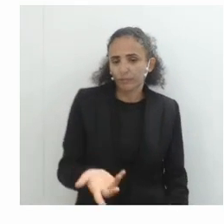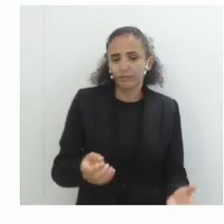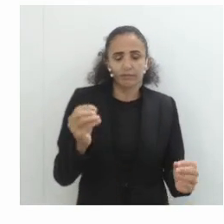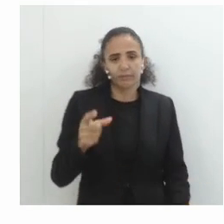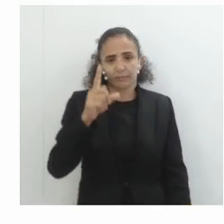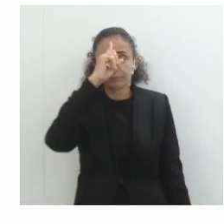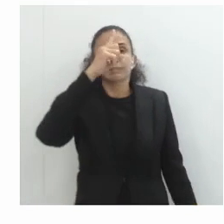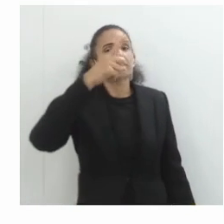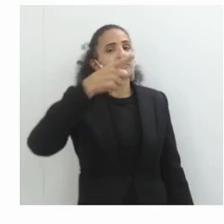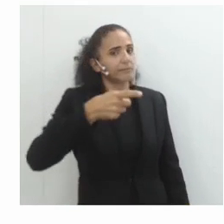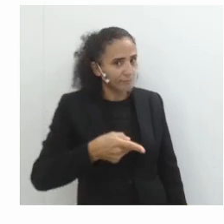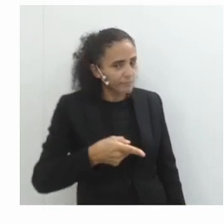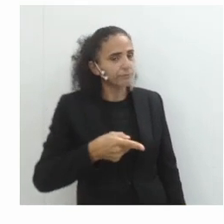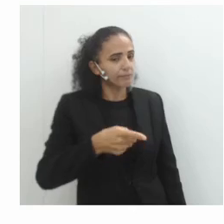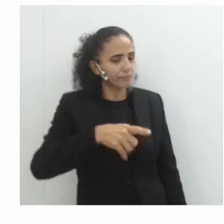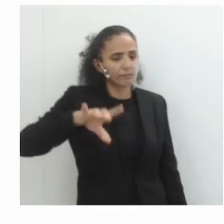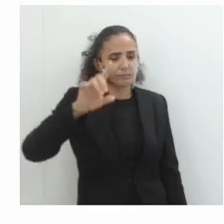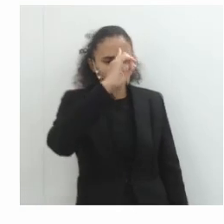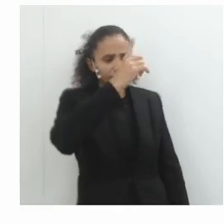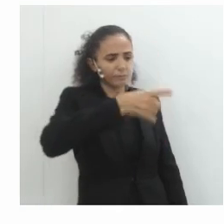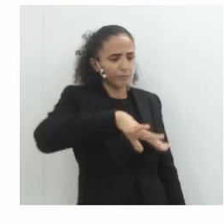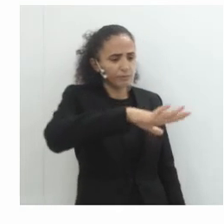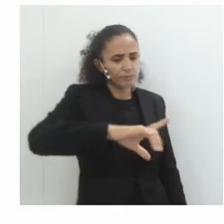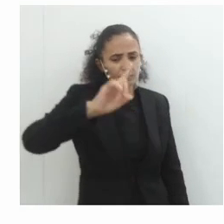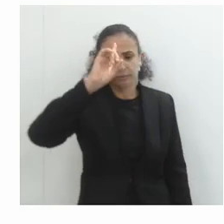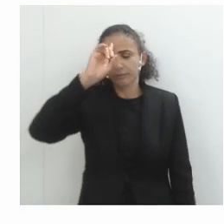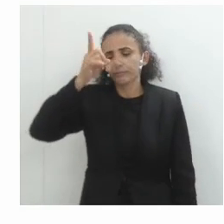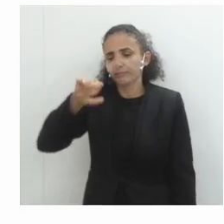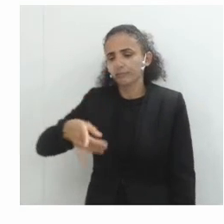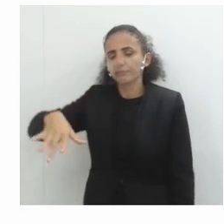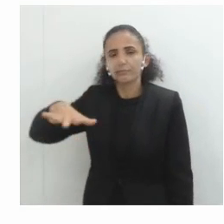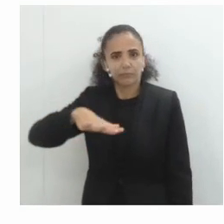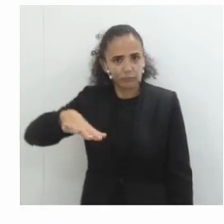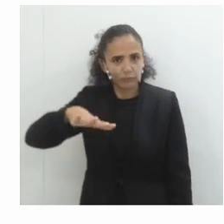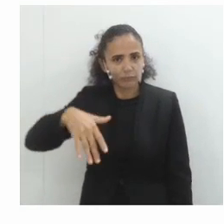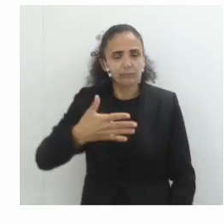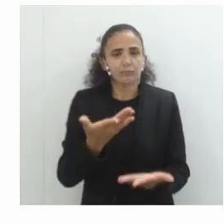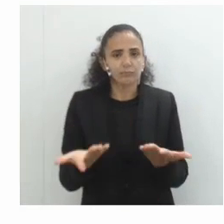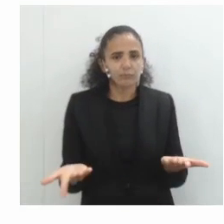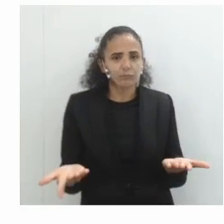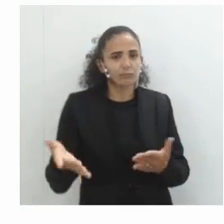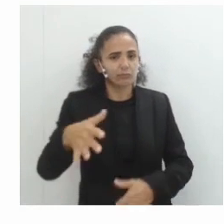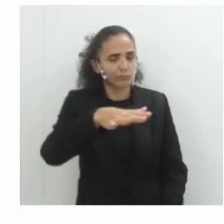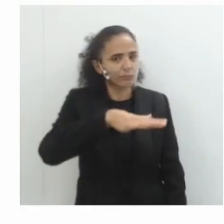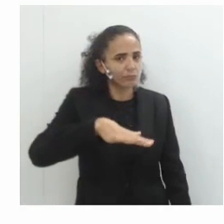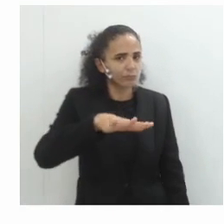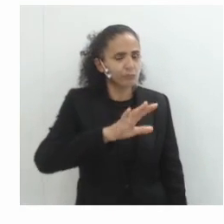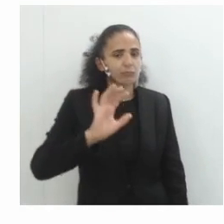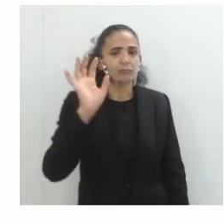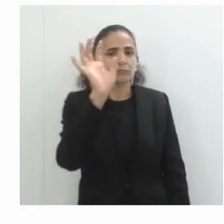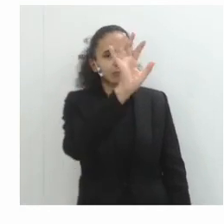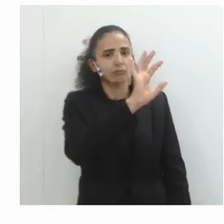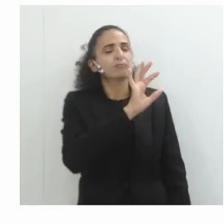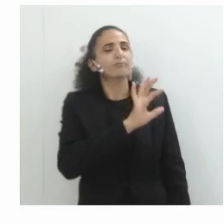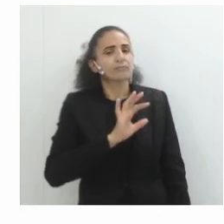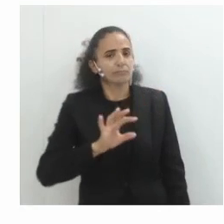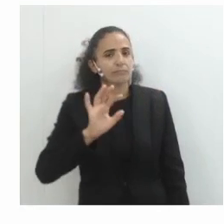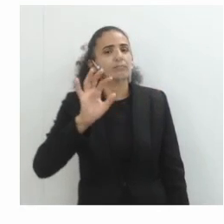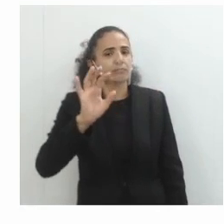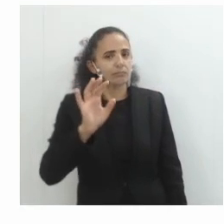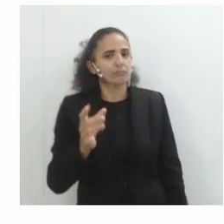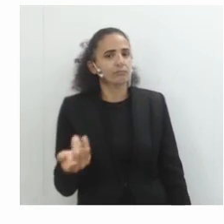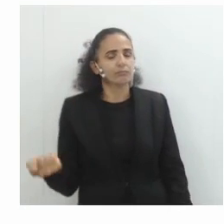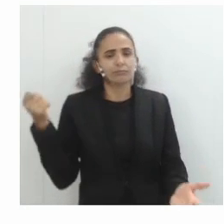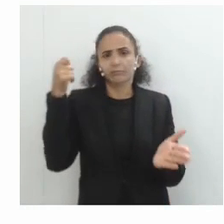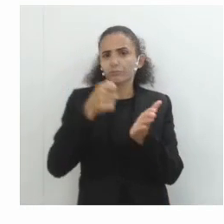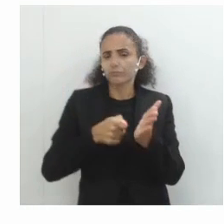outra, ela é uma área que disputa ampliar seu território. Então, as questões territoriais, historicamente, exercem